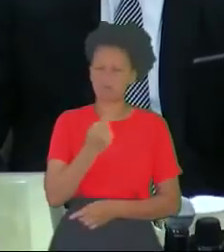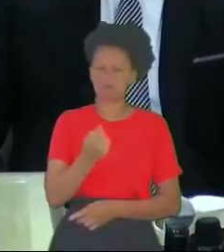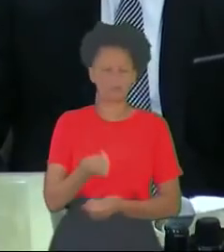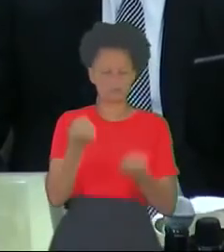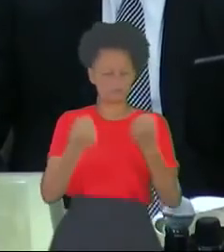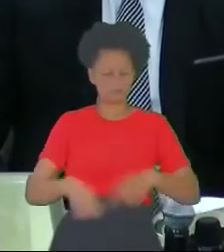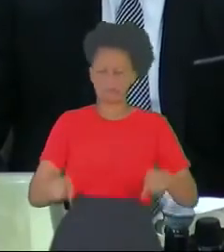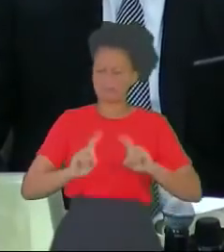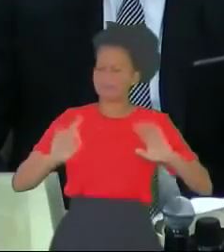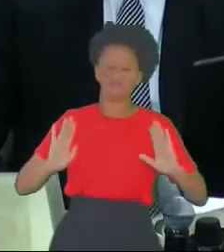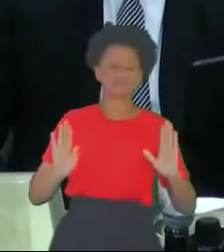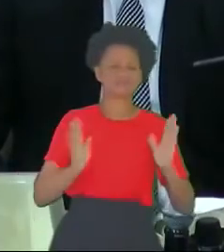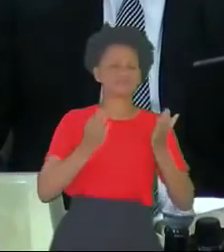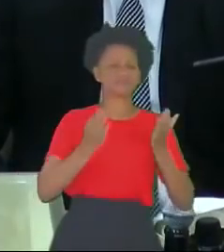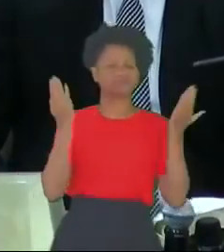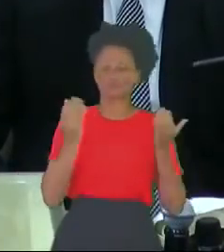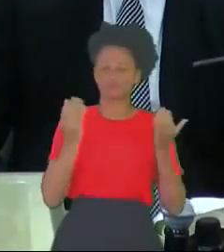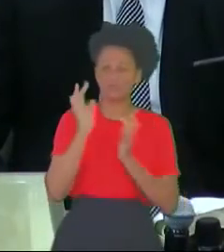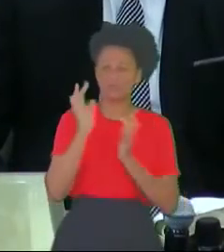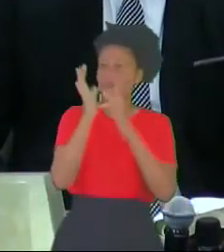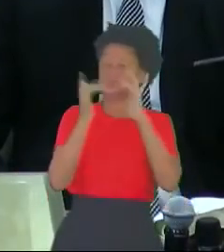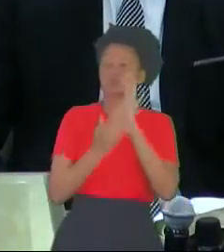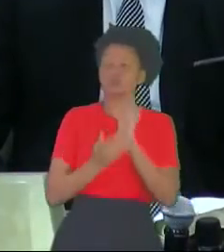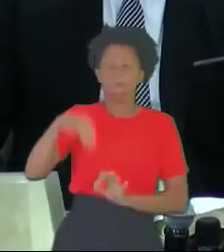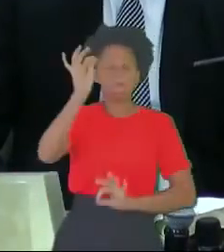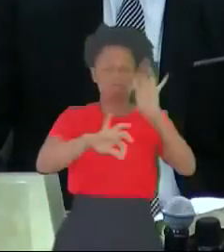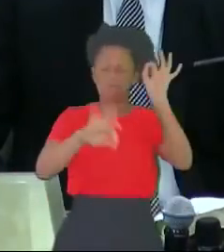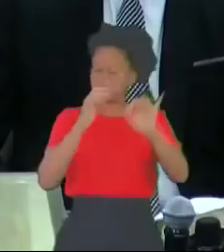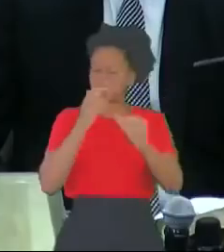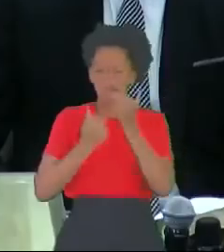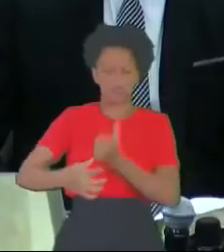fazer festa para Jesus batizar com o Espírito Santo.